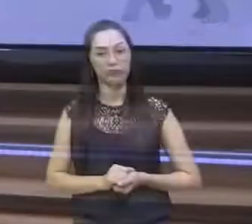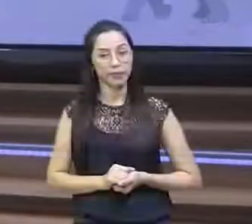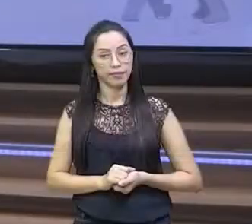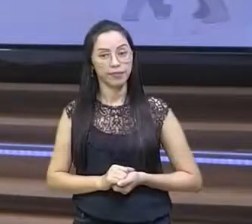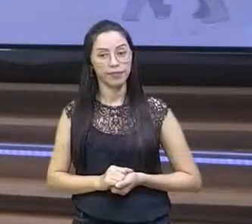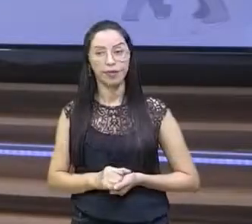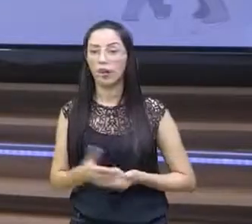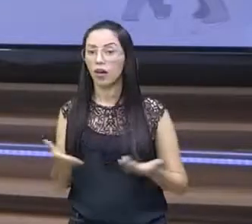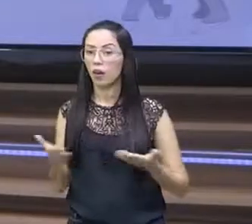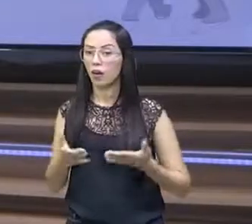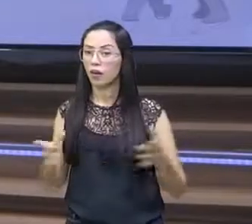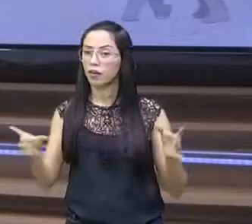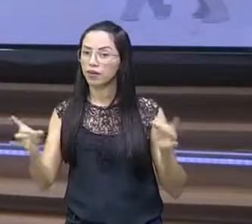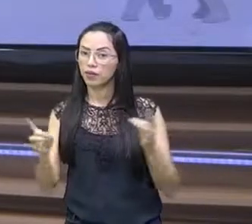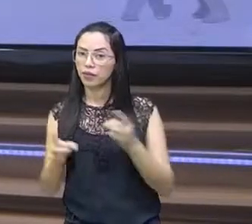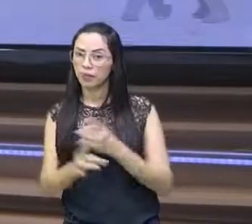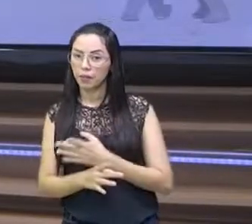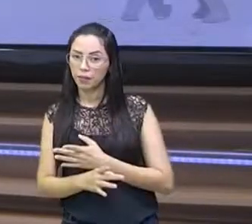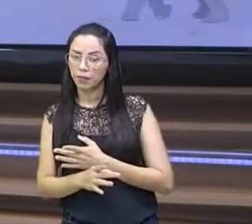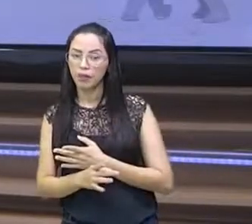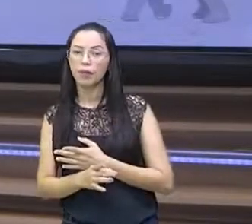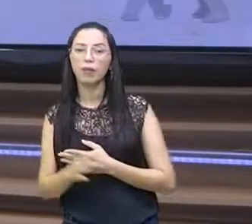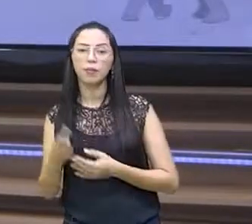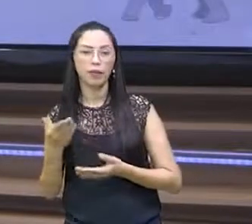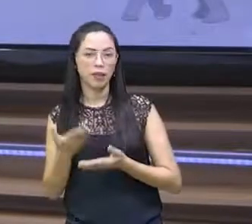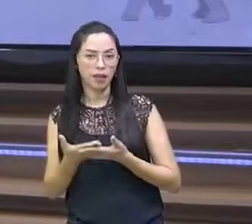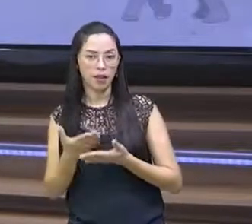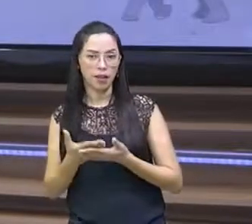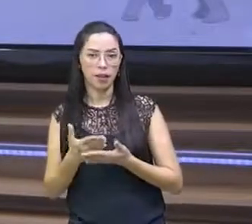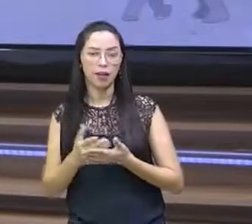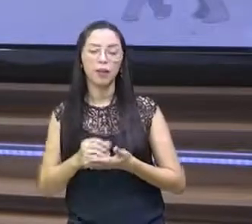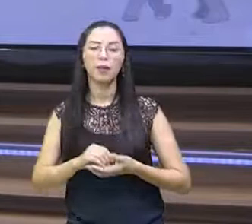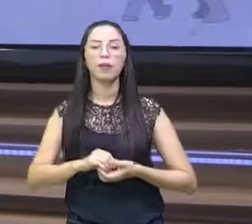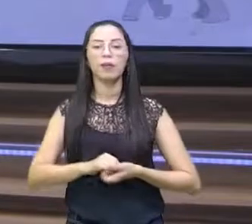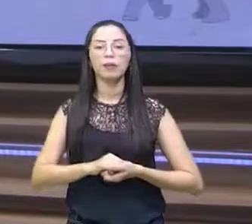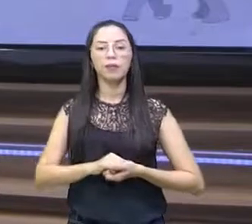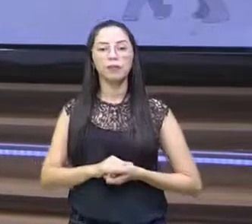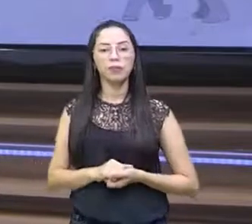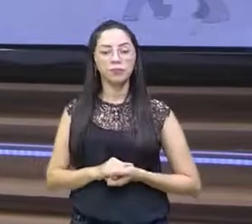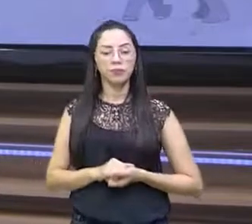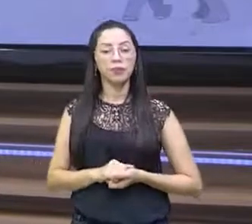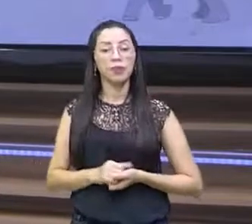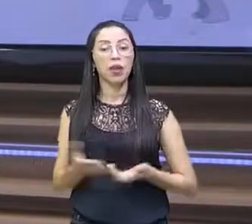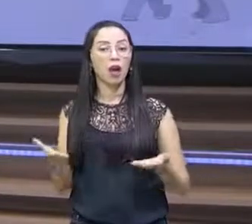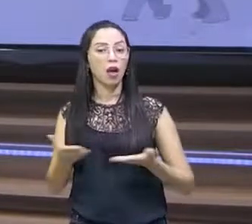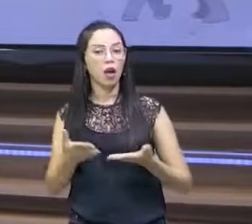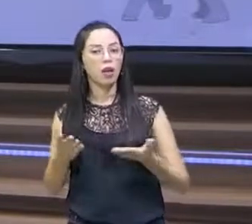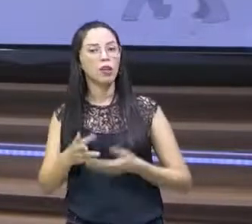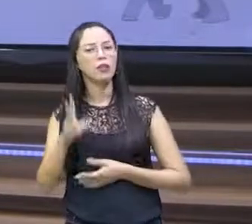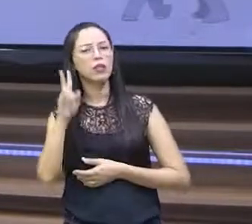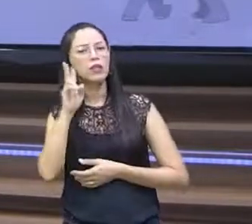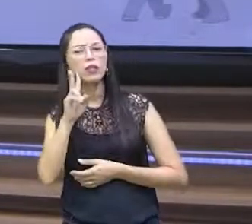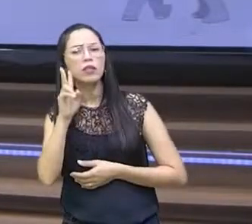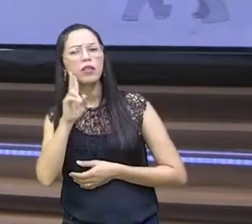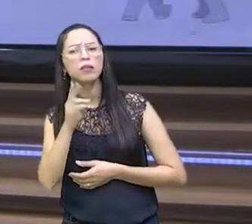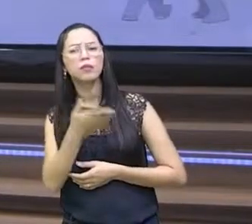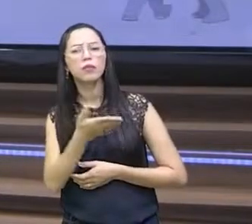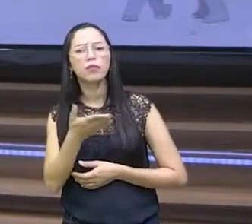Chegamos ao final de mais uma aula. Então, esse momento é aquele momento que eu lembro a vocês para reservarem